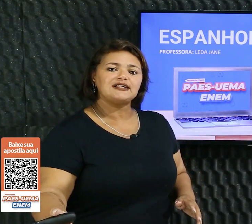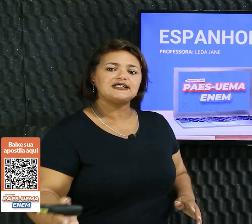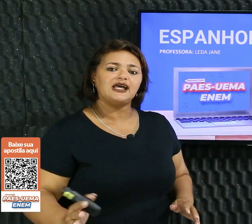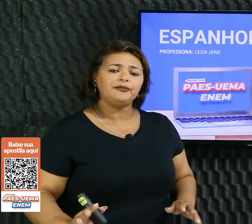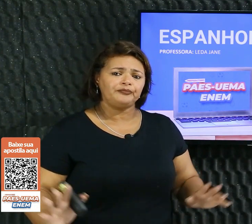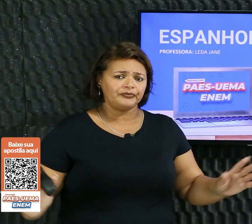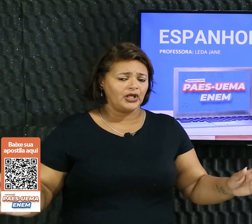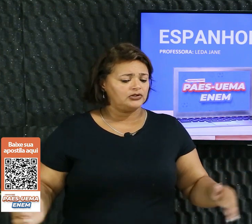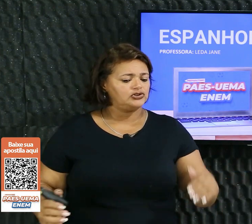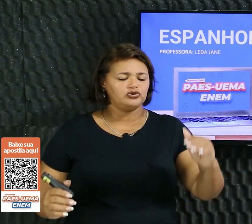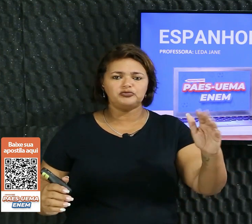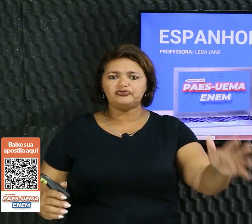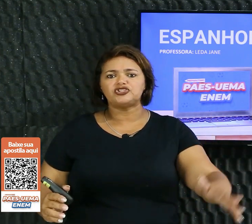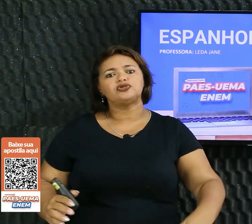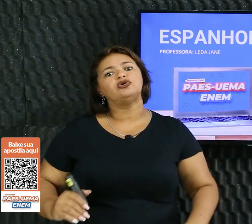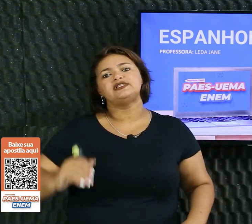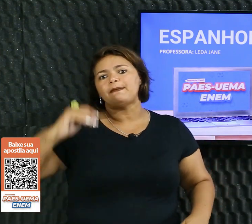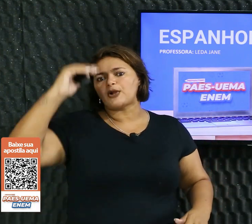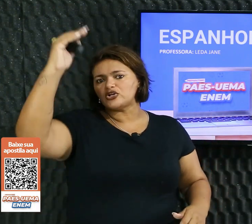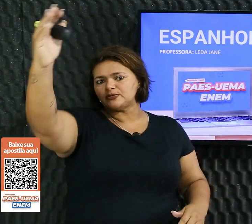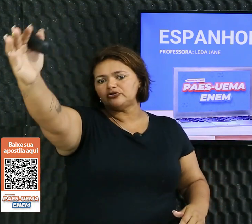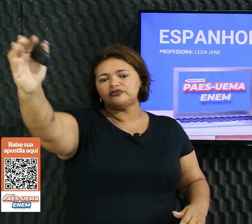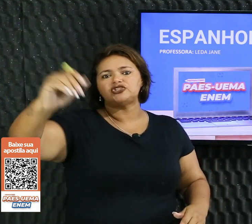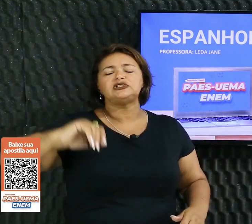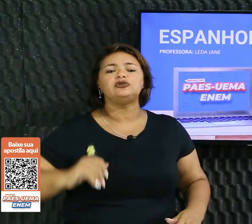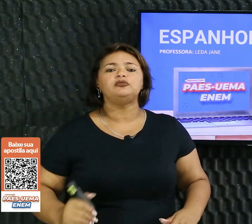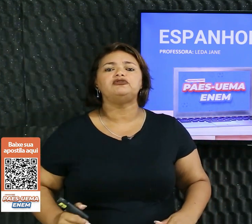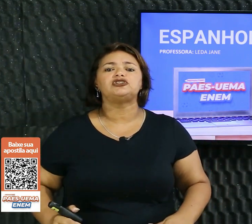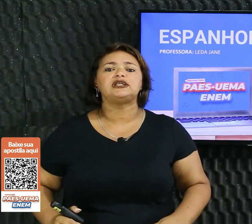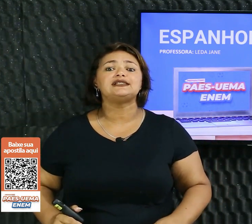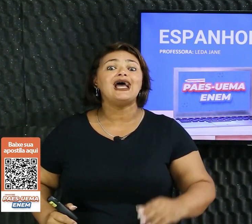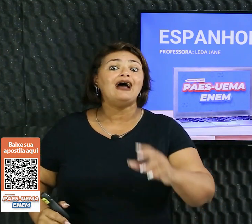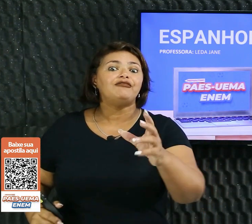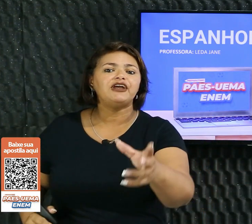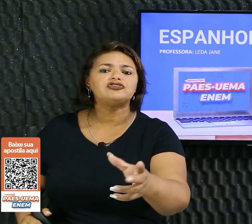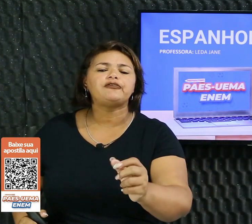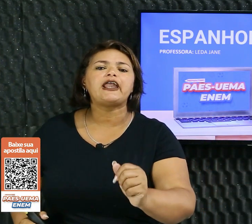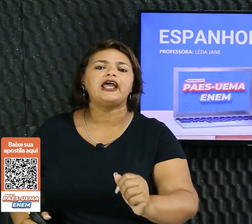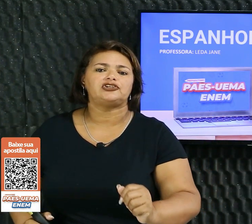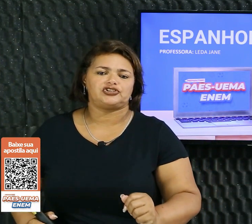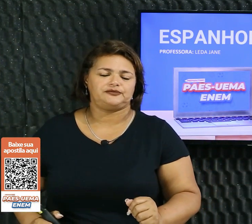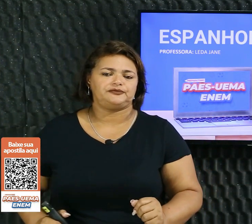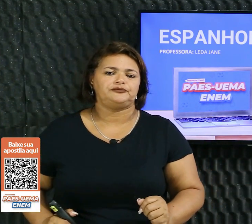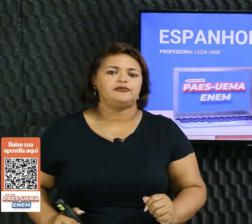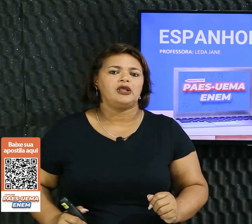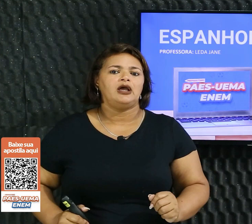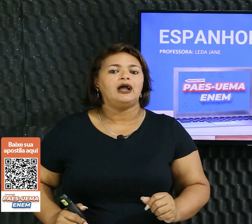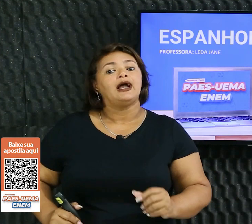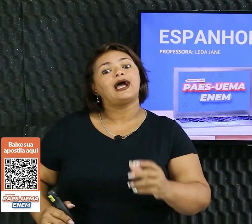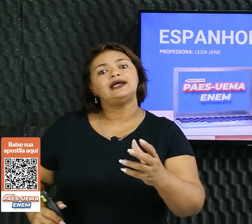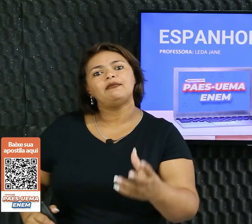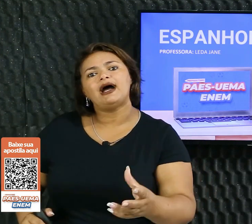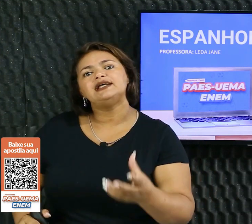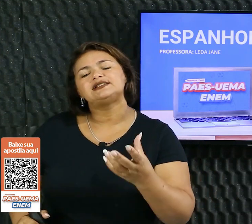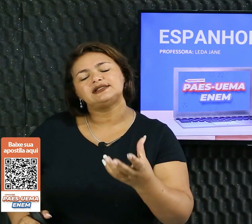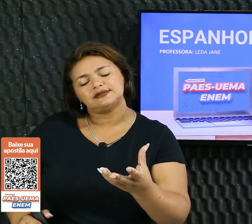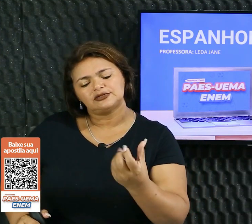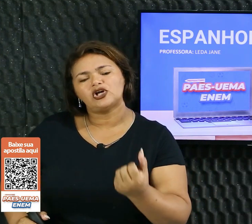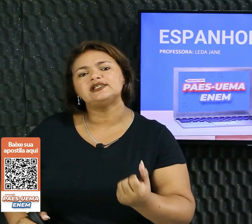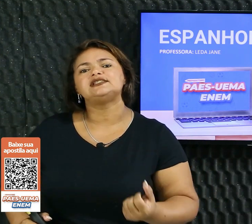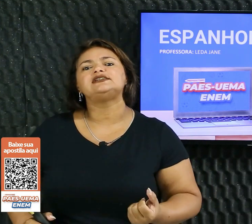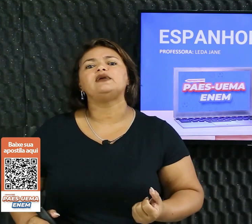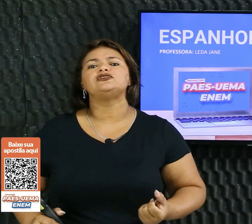vai fazer, de 2022 e a próxima de 2023, venha diferente. Caia